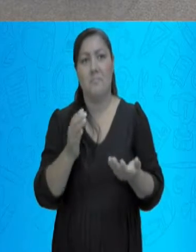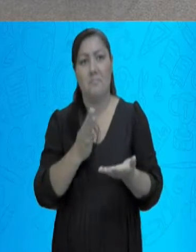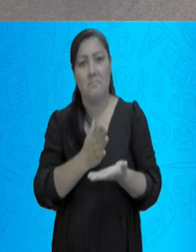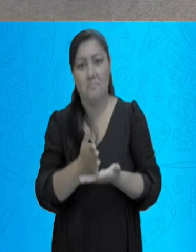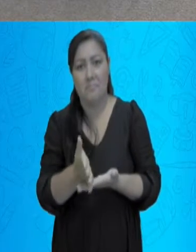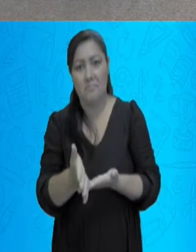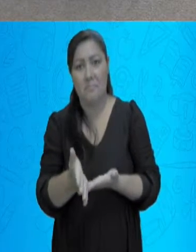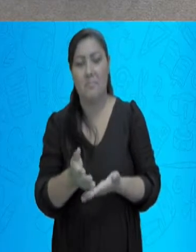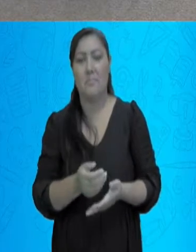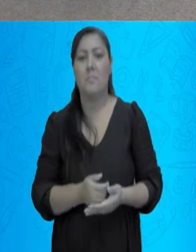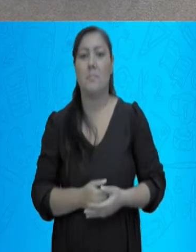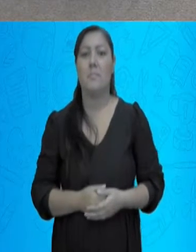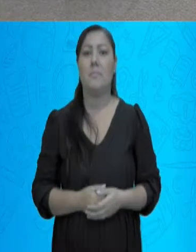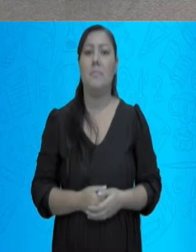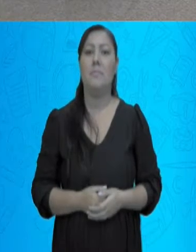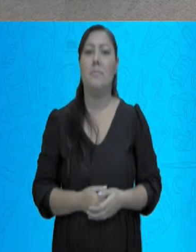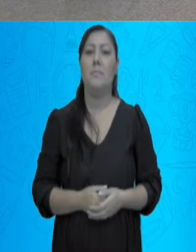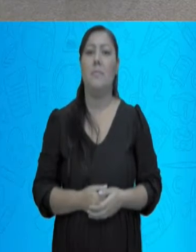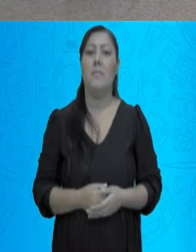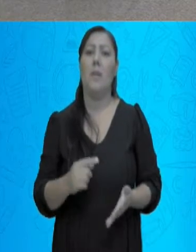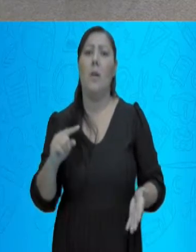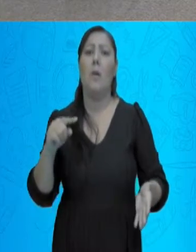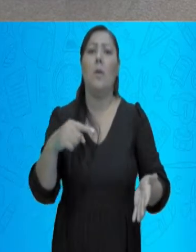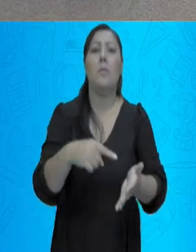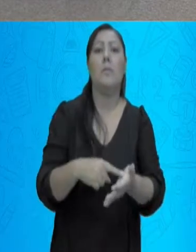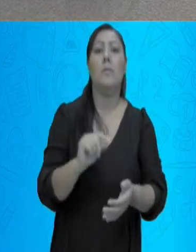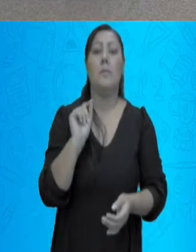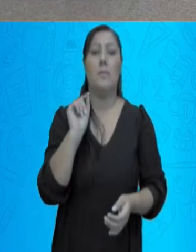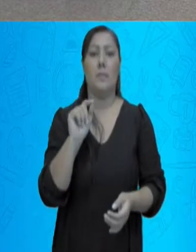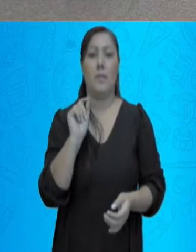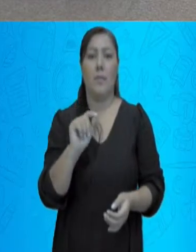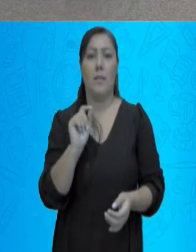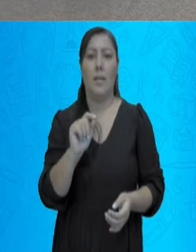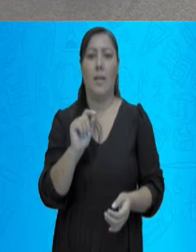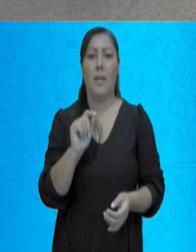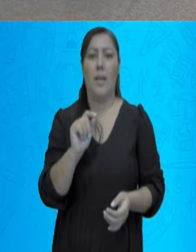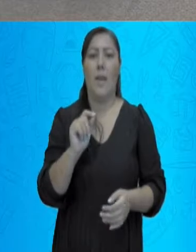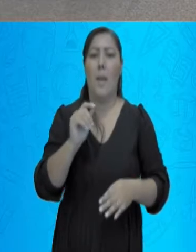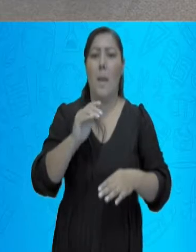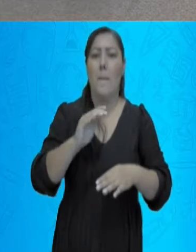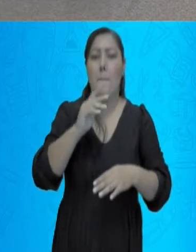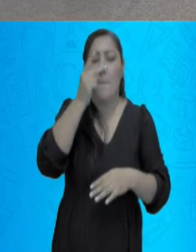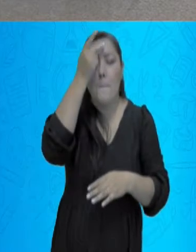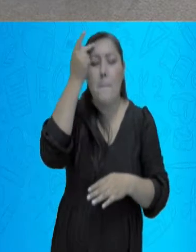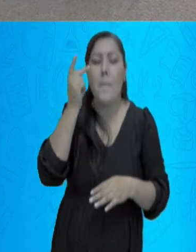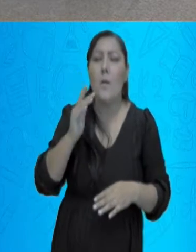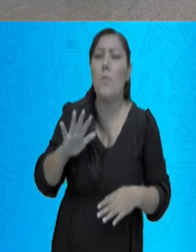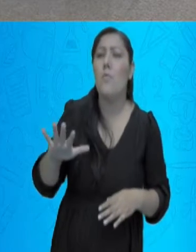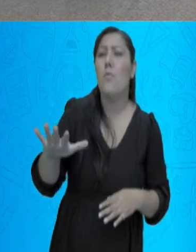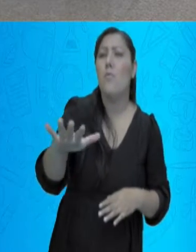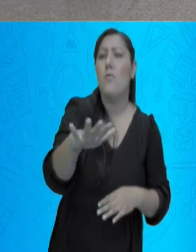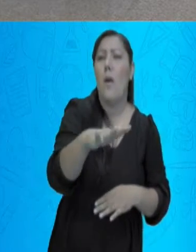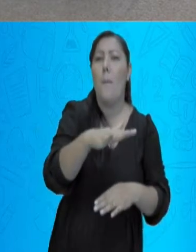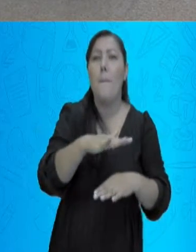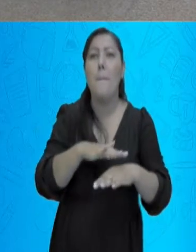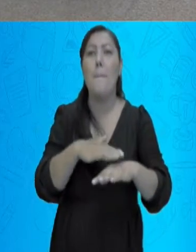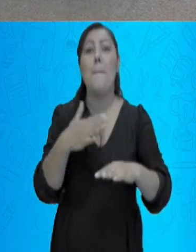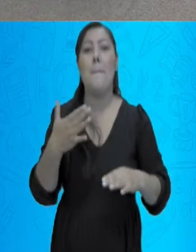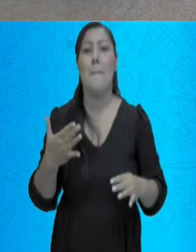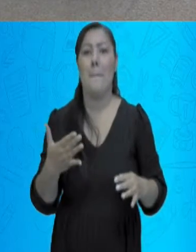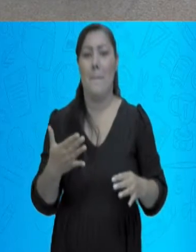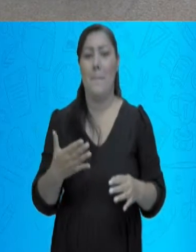objetivo é que alcance o maior número possível de pessoas. É destinado ao